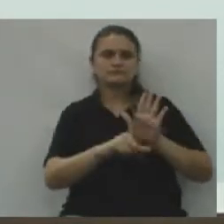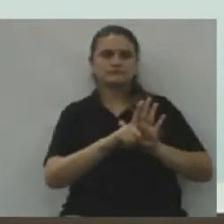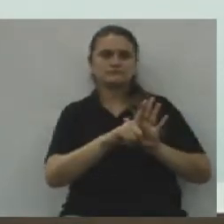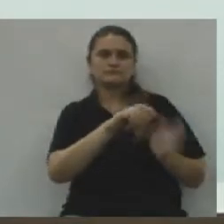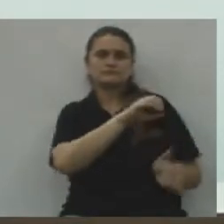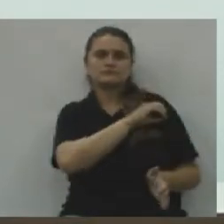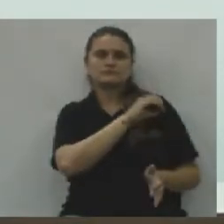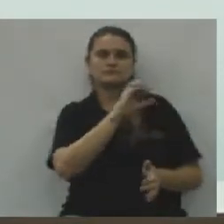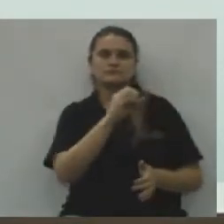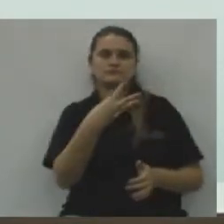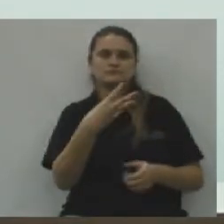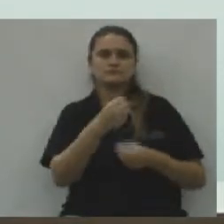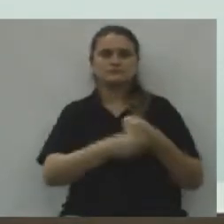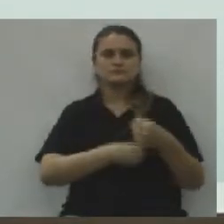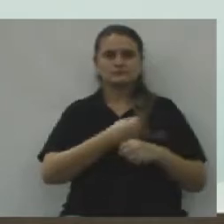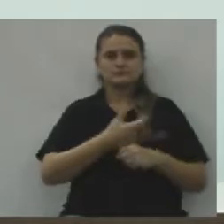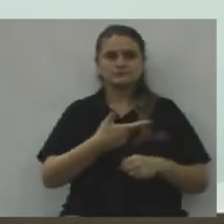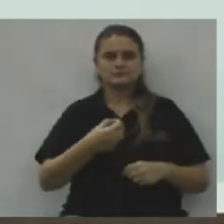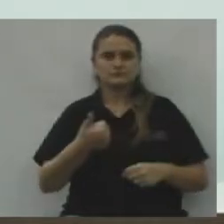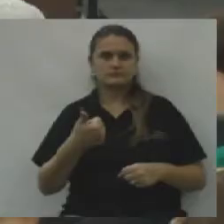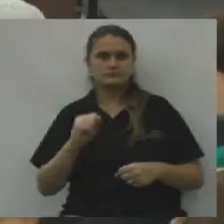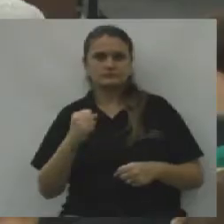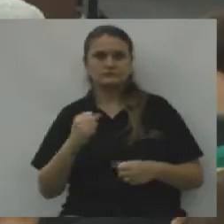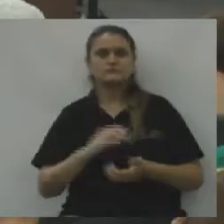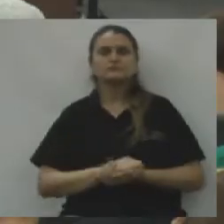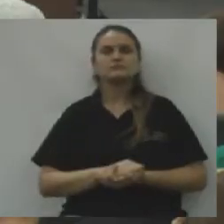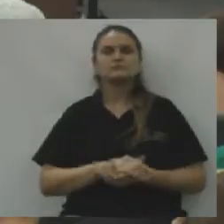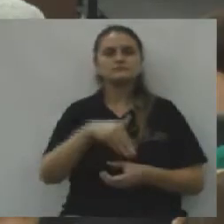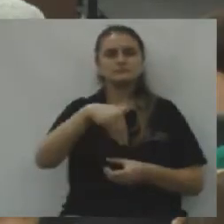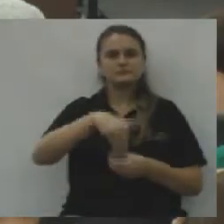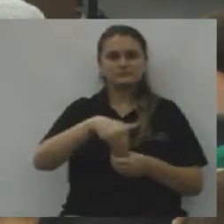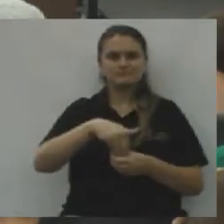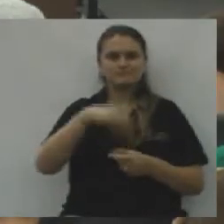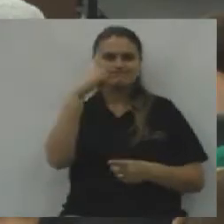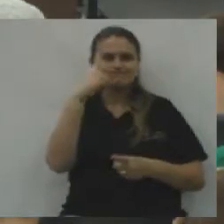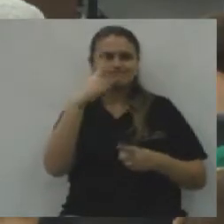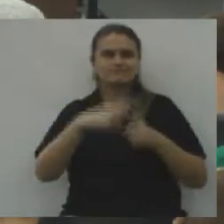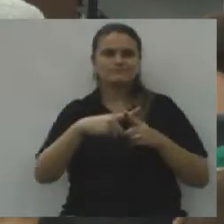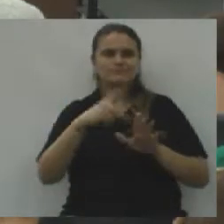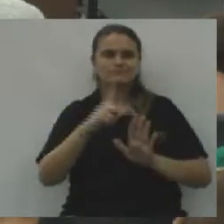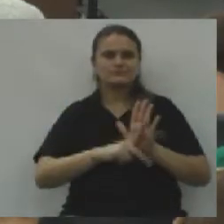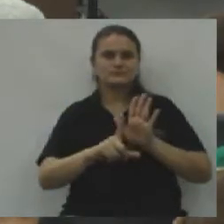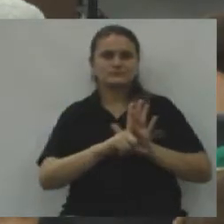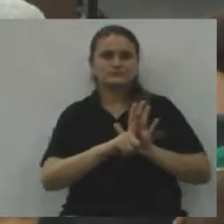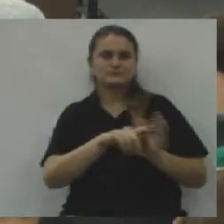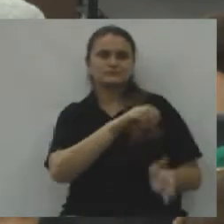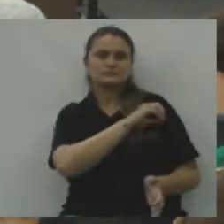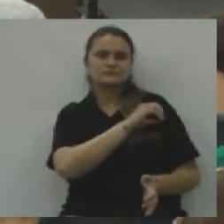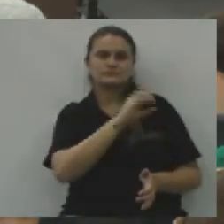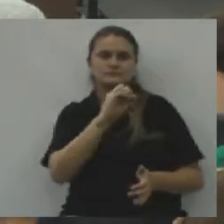número 3/2018. Votação única do projeto de lei ordinária